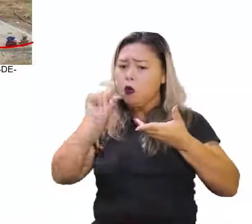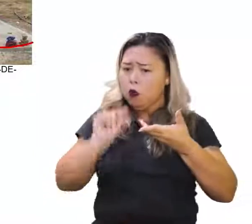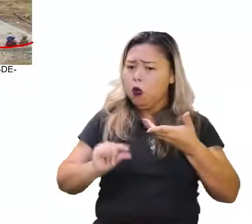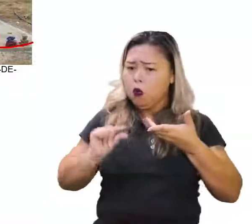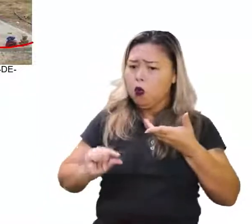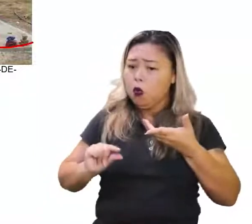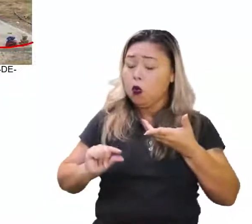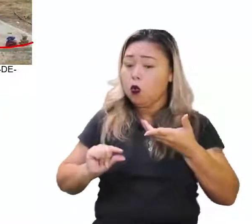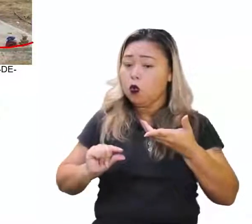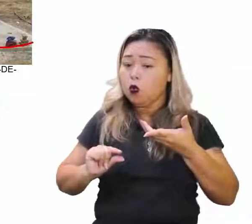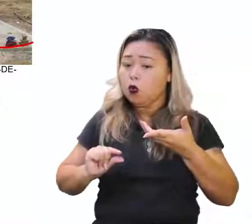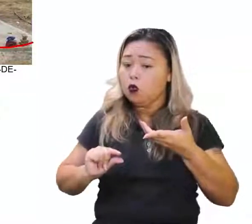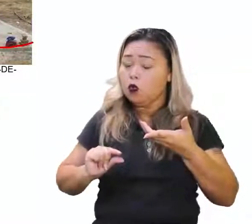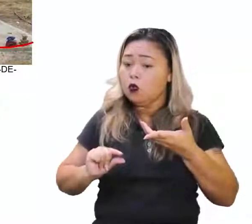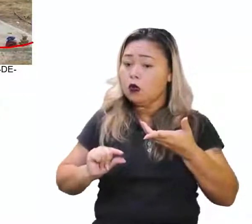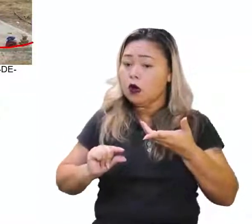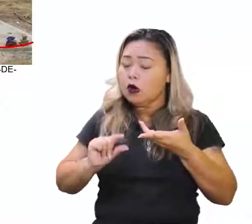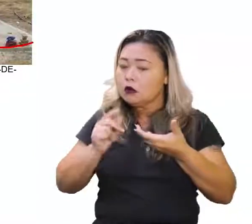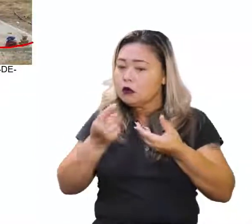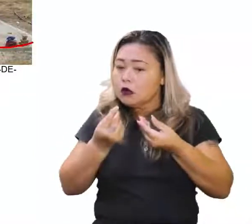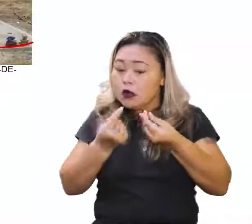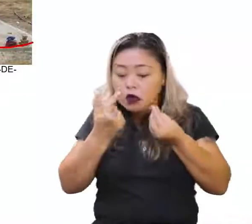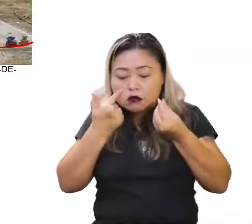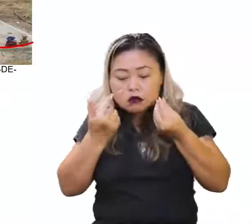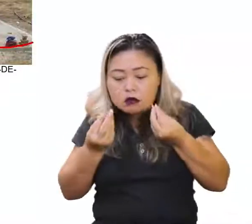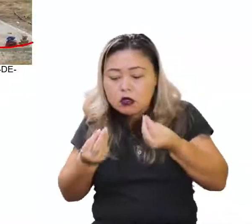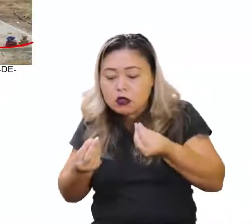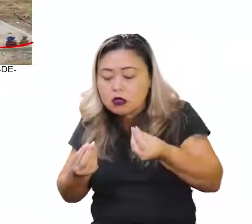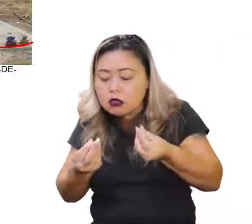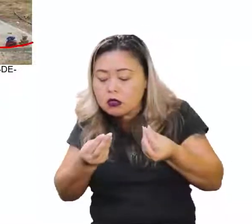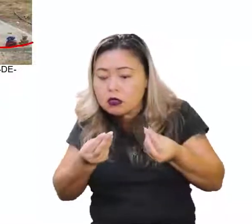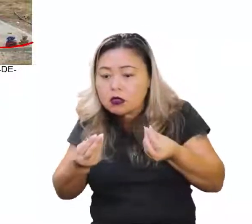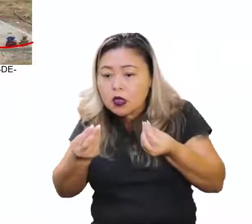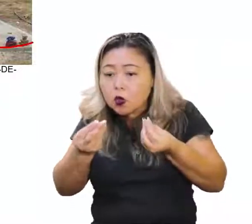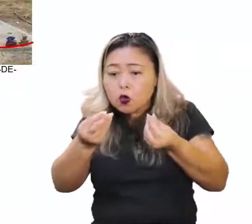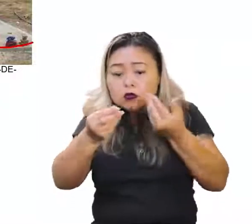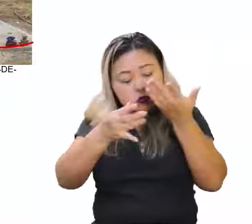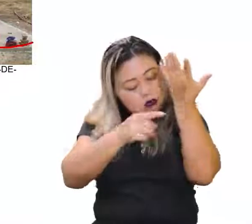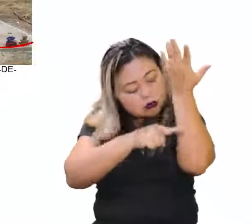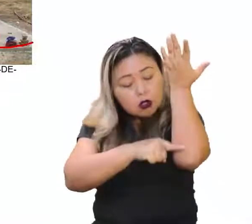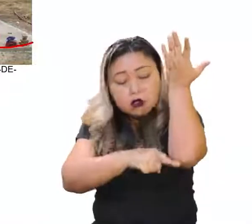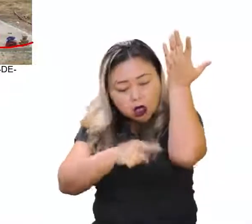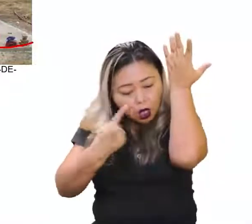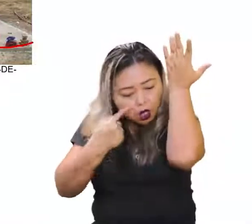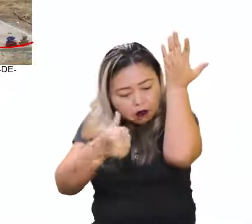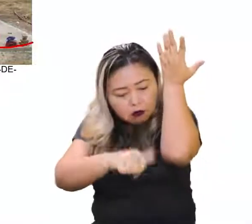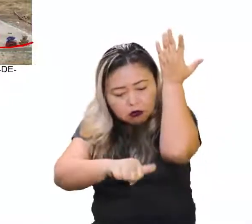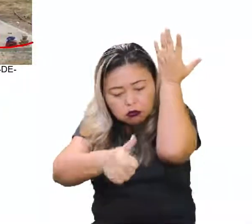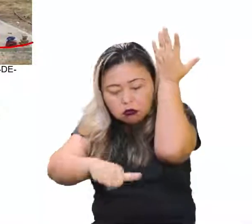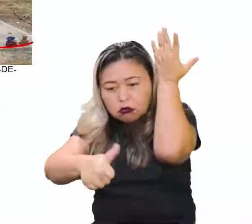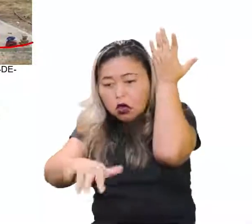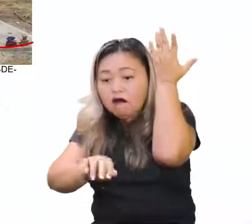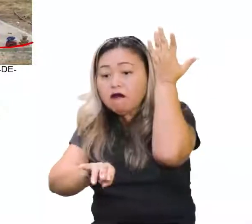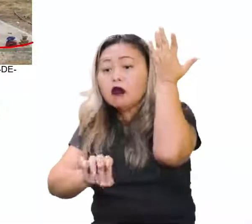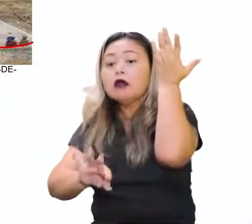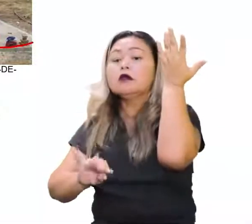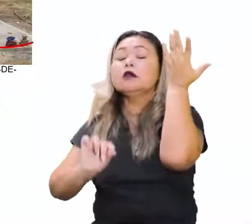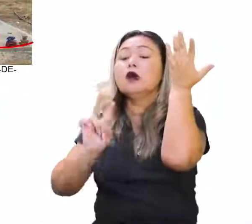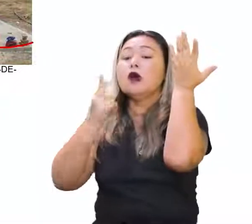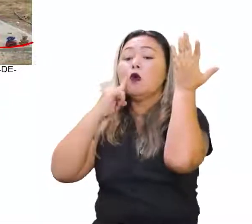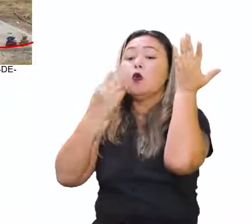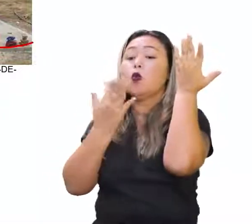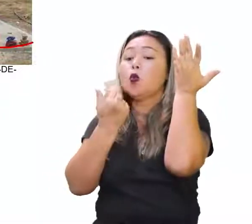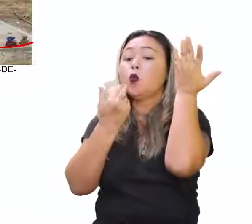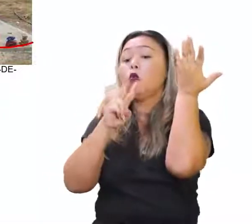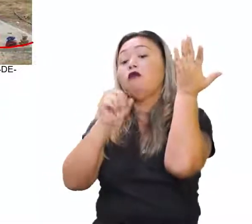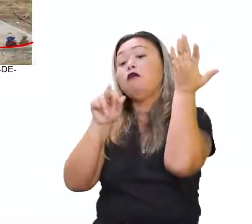inferior, você vai observar uma alteração na estrutura das fezes do bichinho. Porque ele só come o quê?